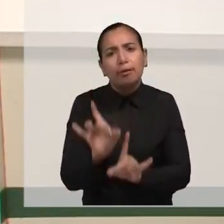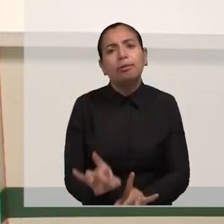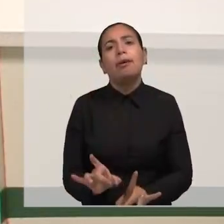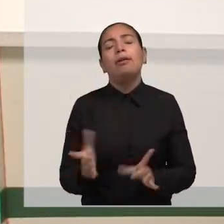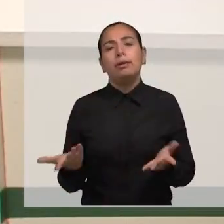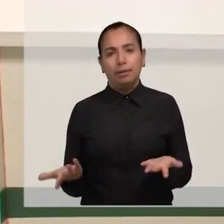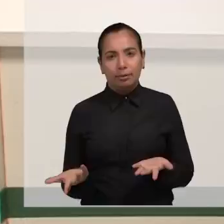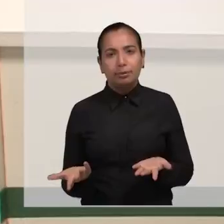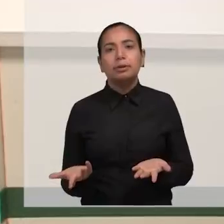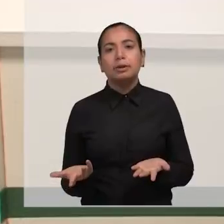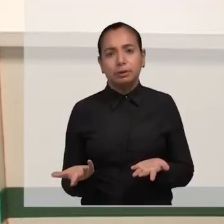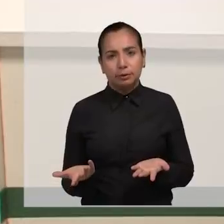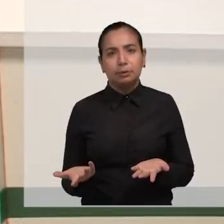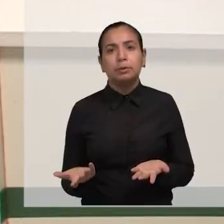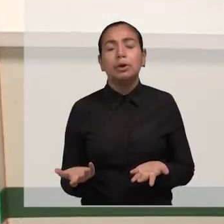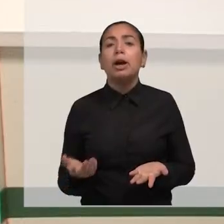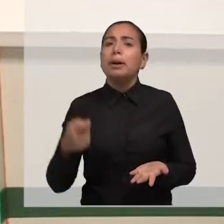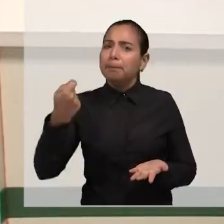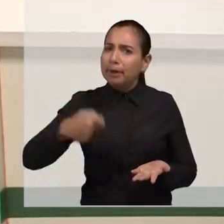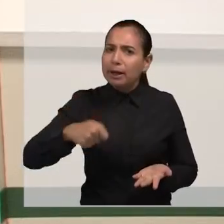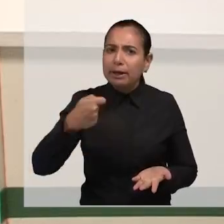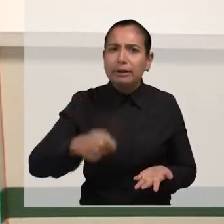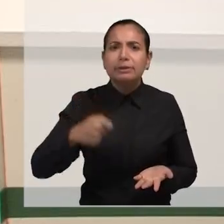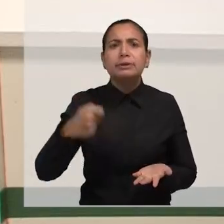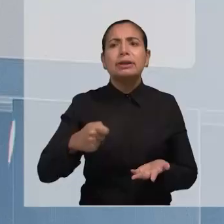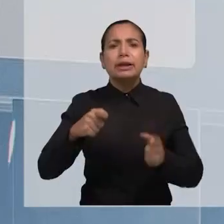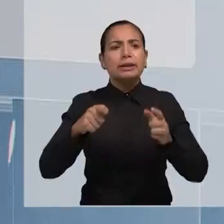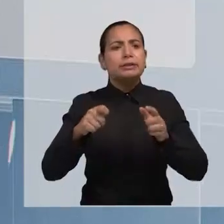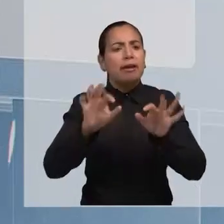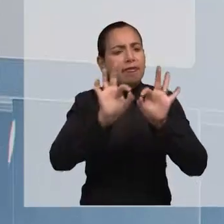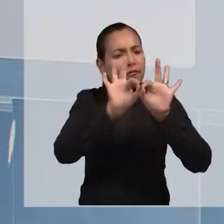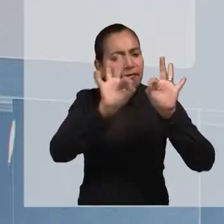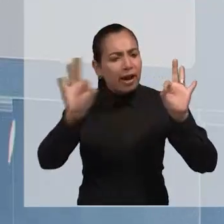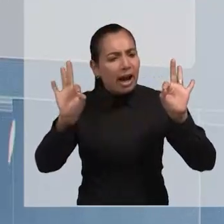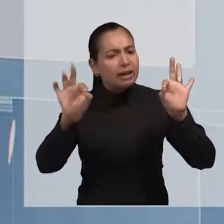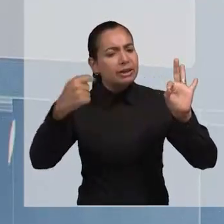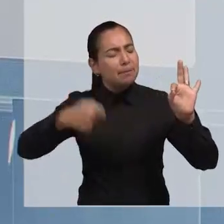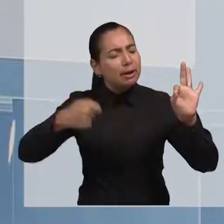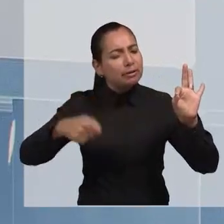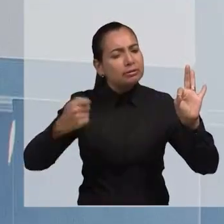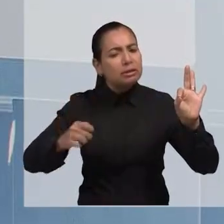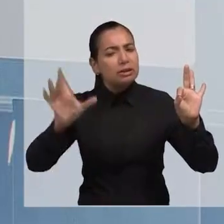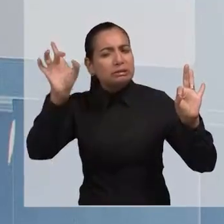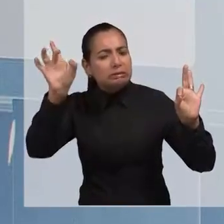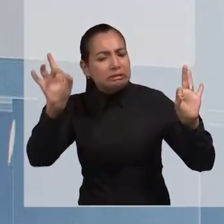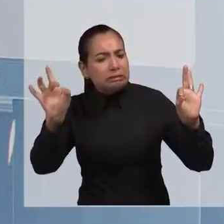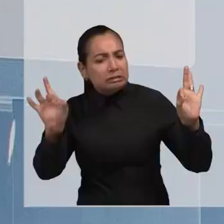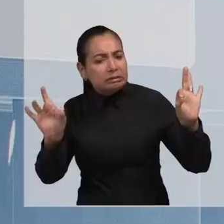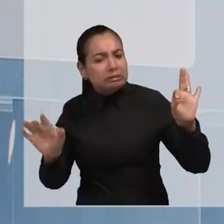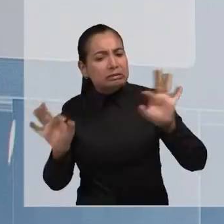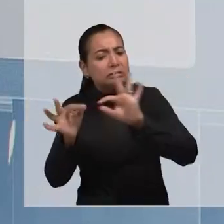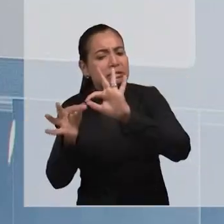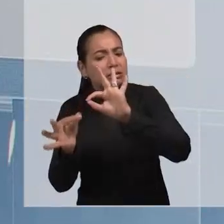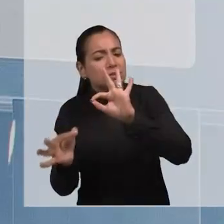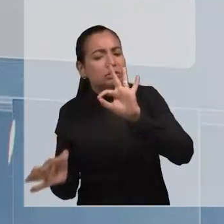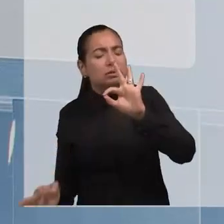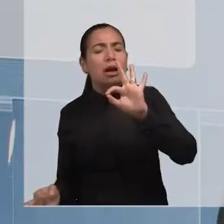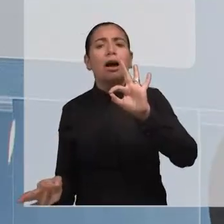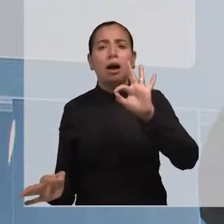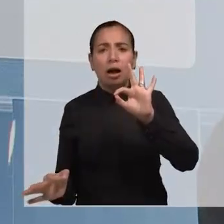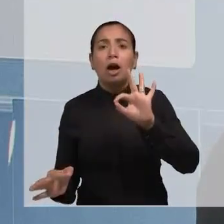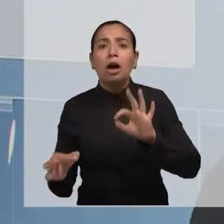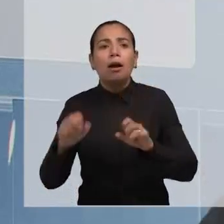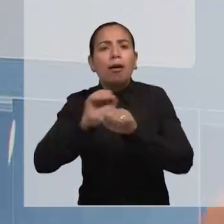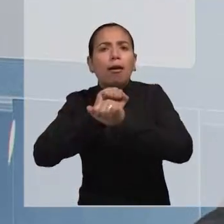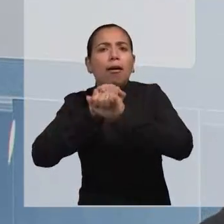explicar detalhadamente e voltar 5 vezes dentro da mesma frase. Carlinhos... Só um instantinho, Luiz, para não gerar dúvida. Ele tem que entender que